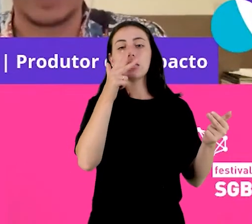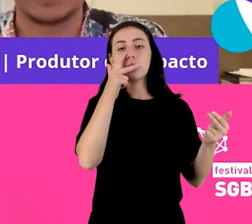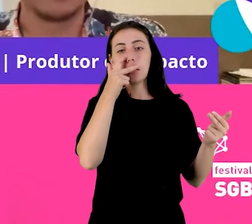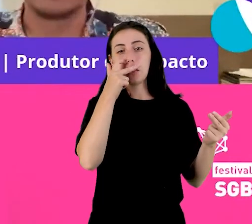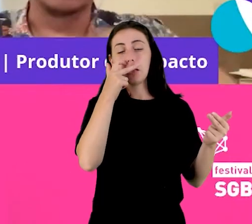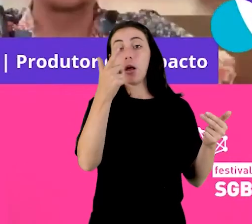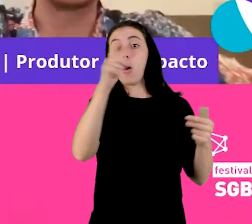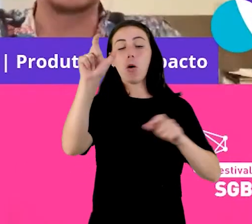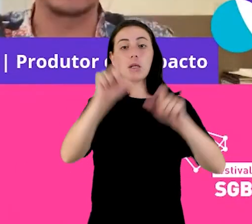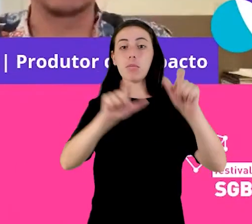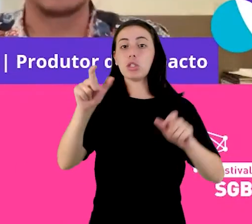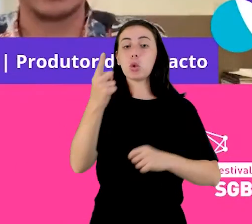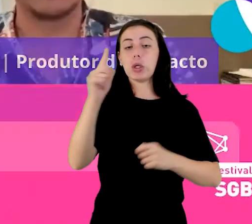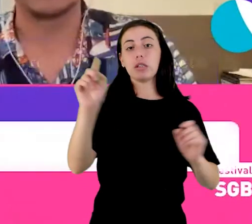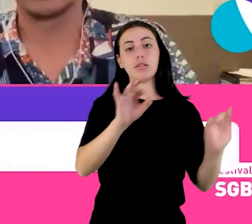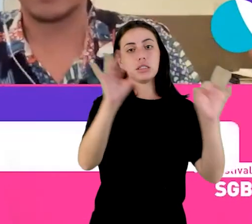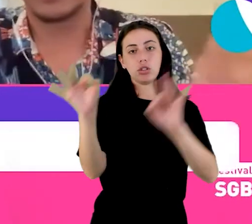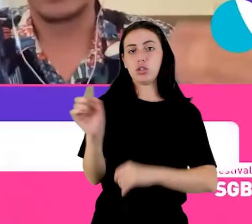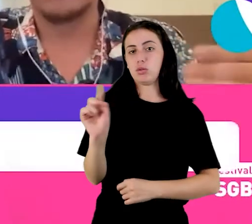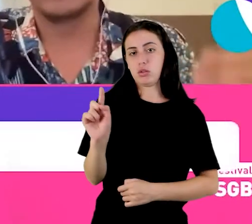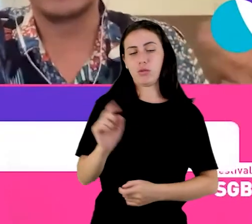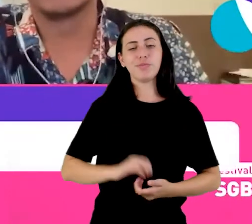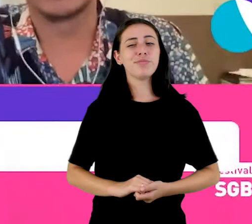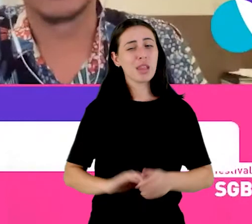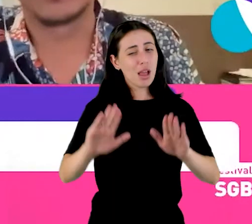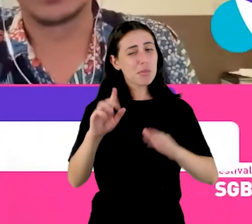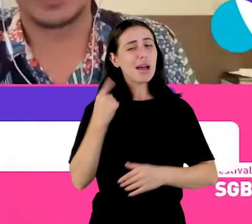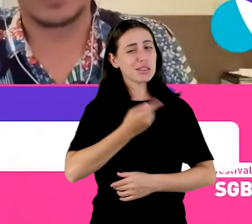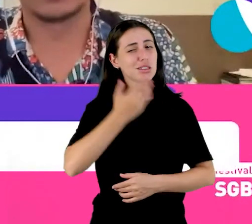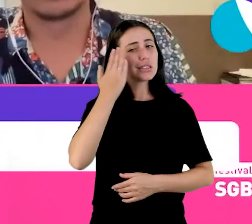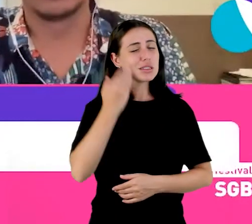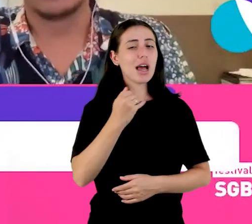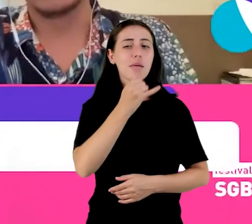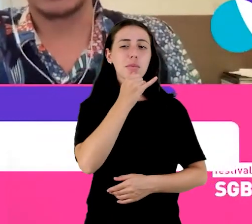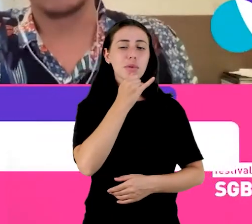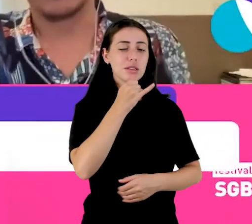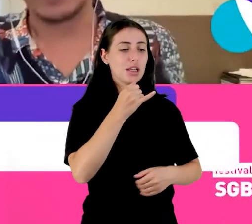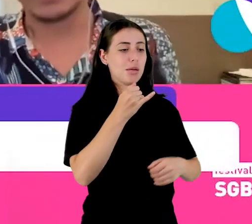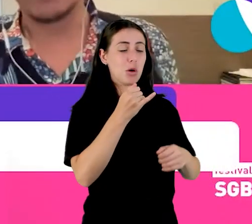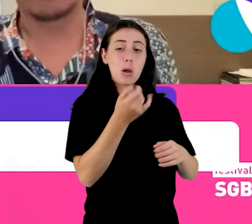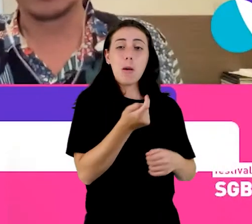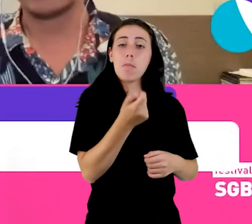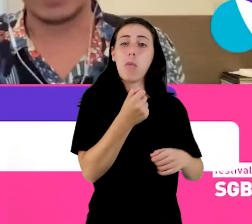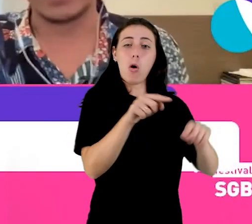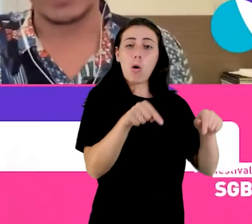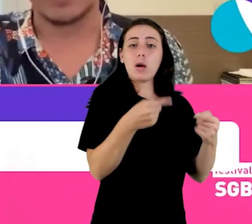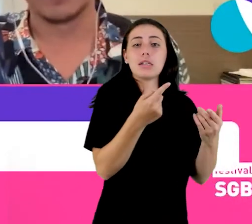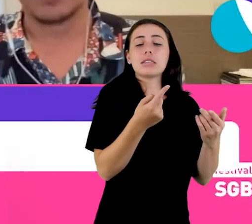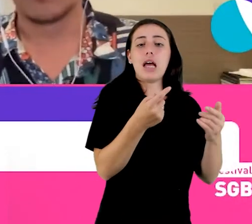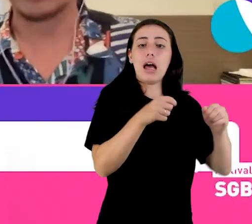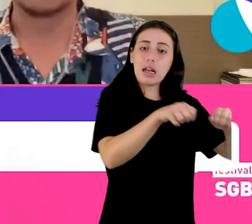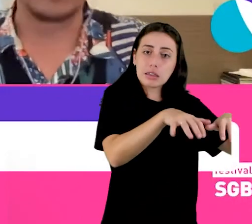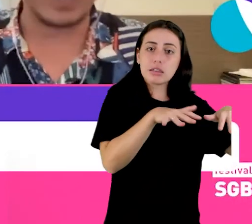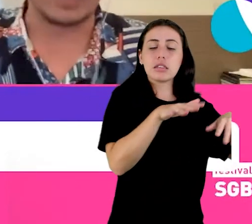cinema, digamos, para a Agência Nacional do Cinema, e isso acaba invisibilizando um monte de trabalhos. E a gente sabe, um país que tem pouquíssimas salas de